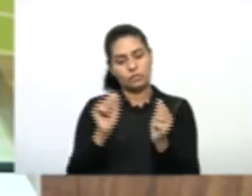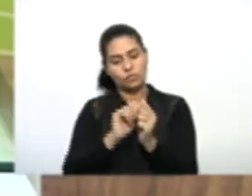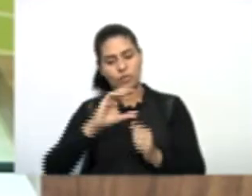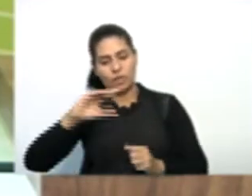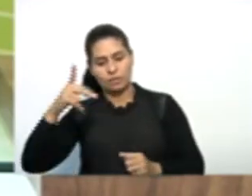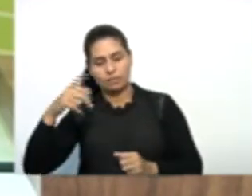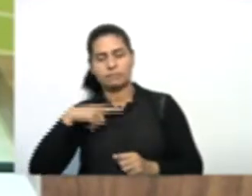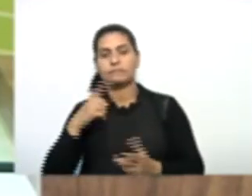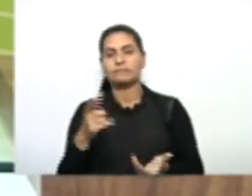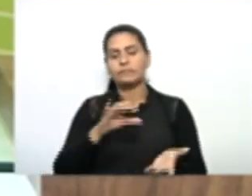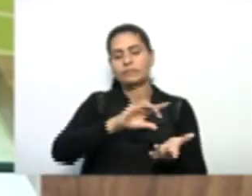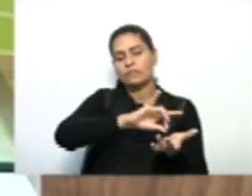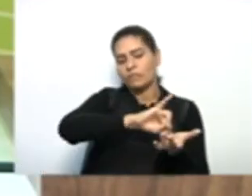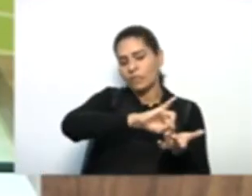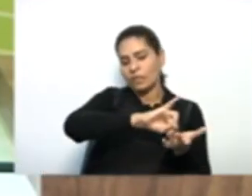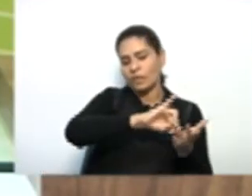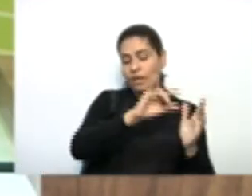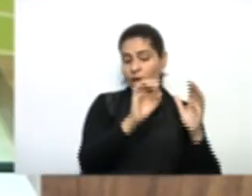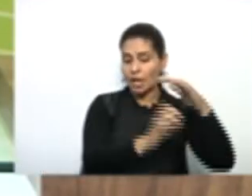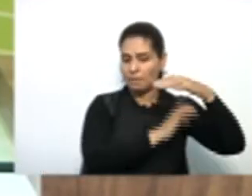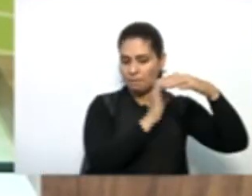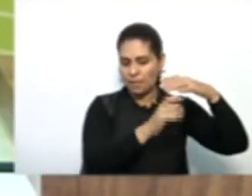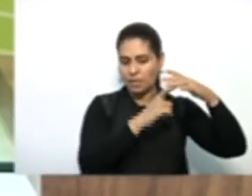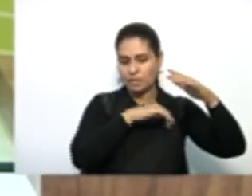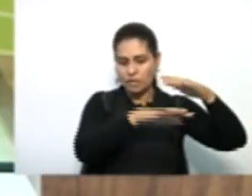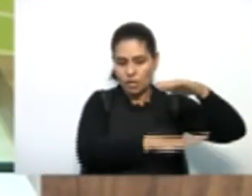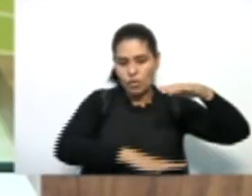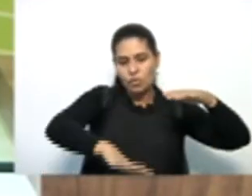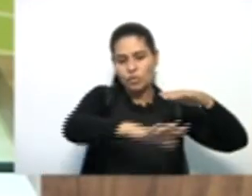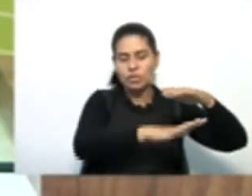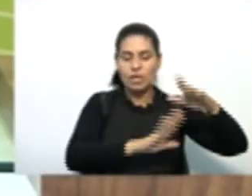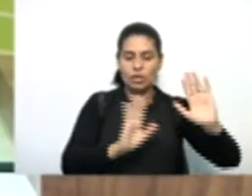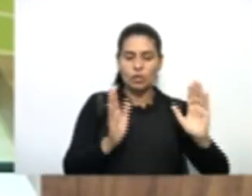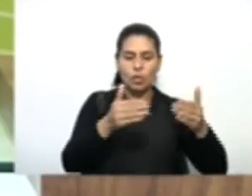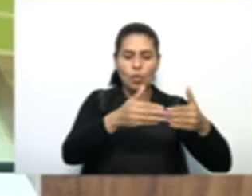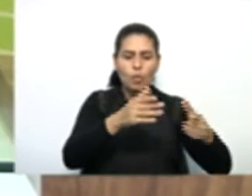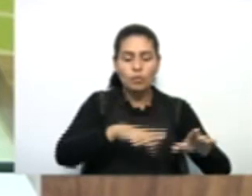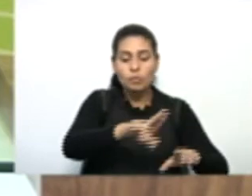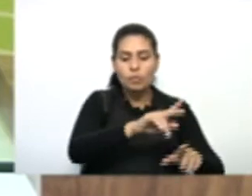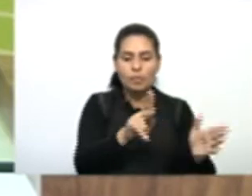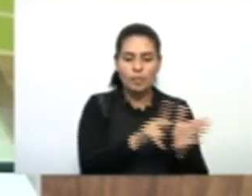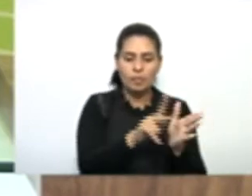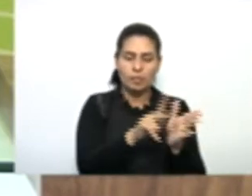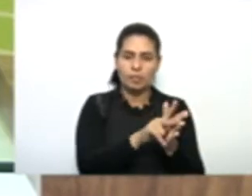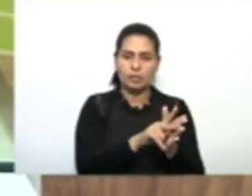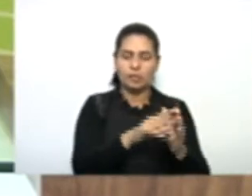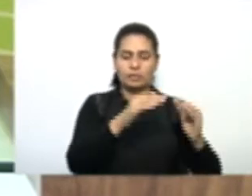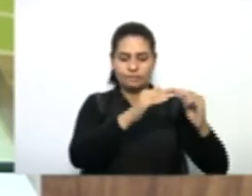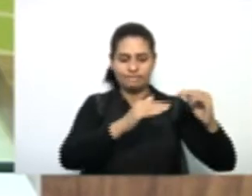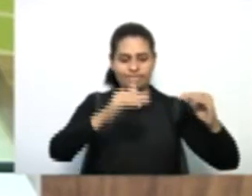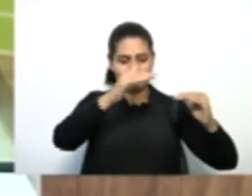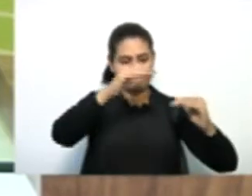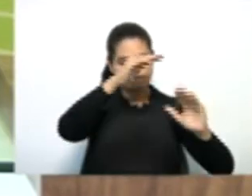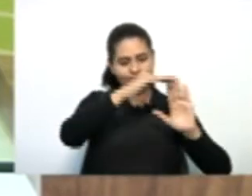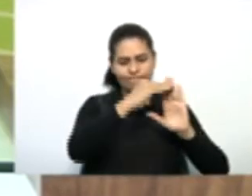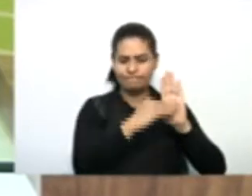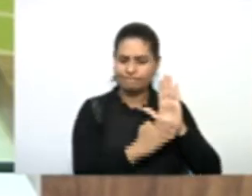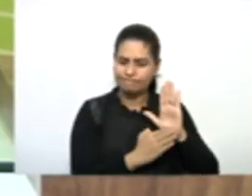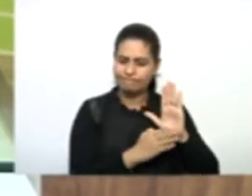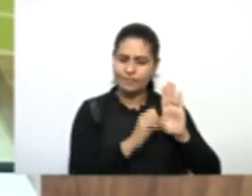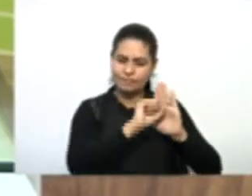modo capitalista as empresas têm um centro de direção, um centro de comando com uma hierarquia bem clara,